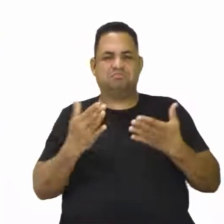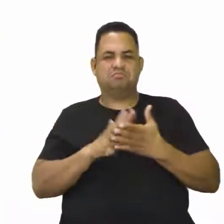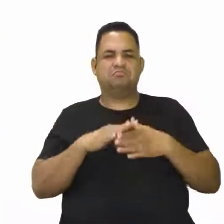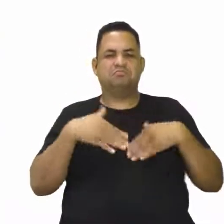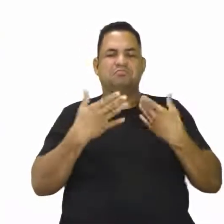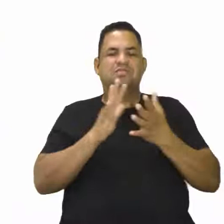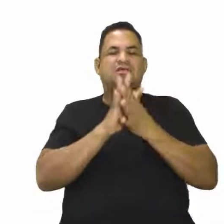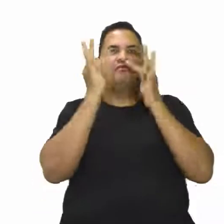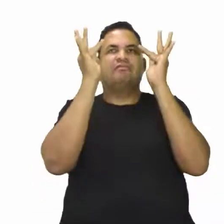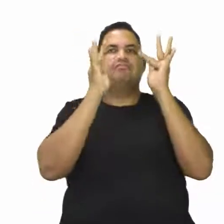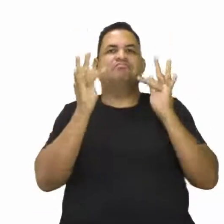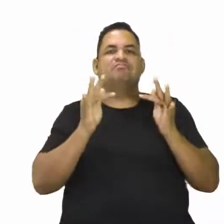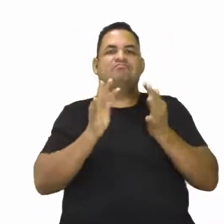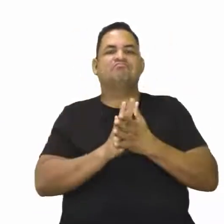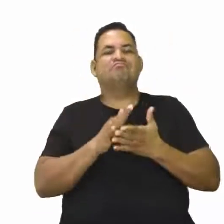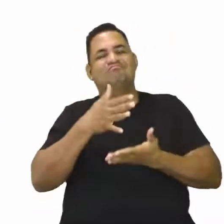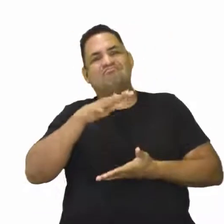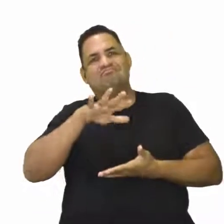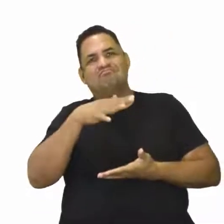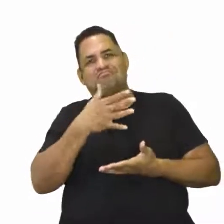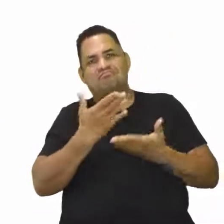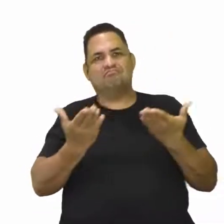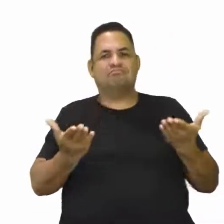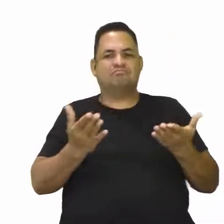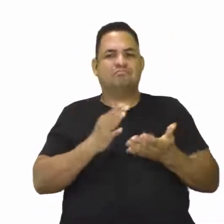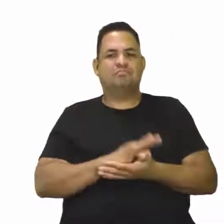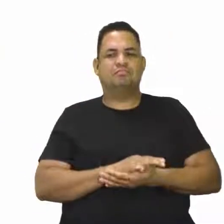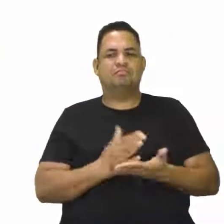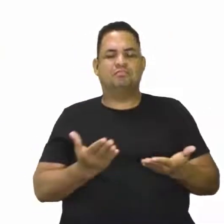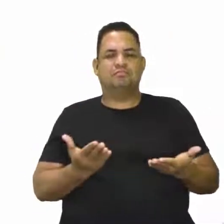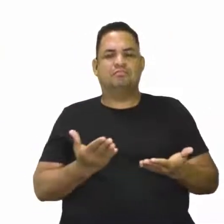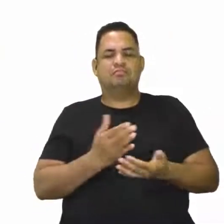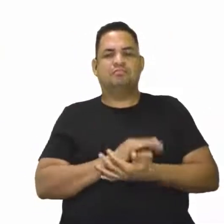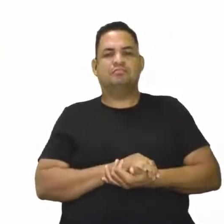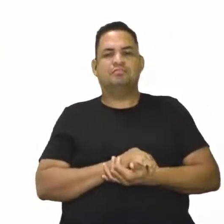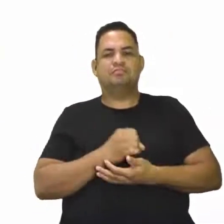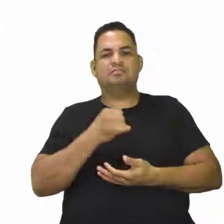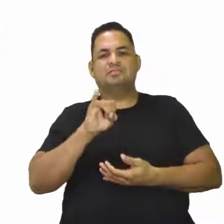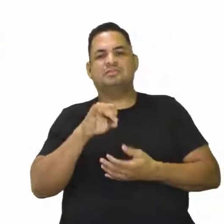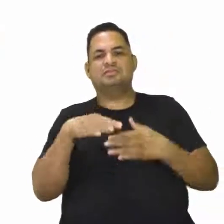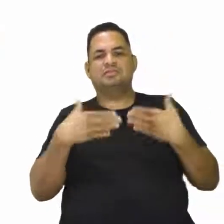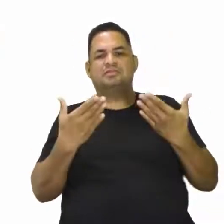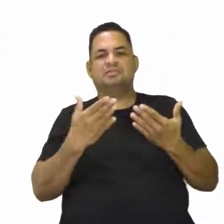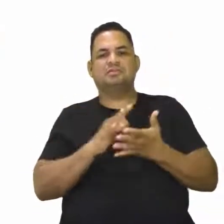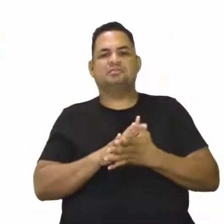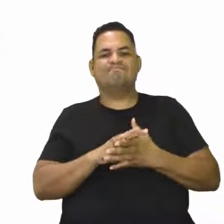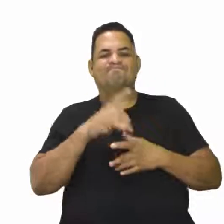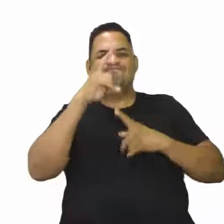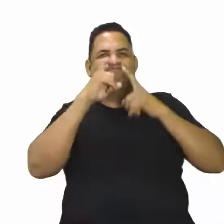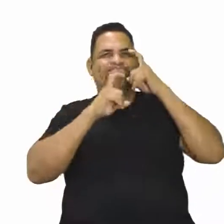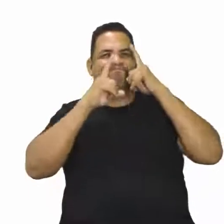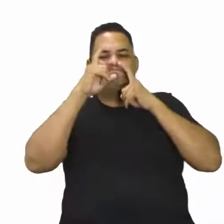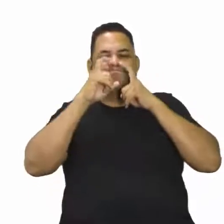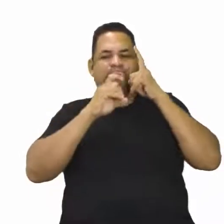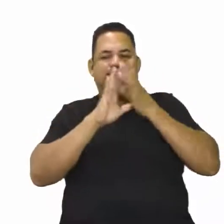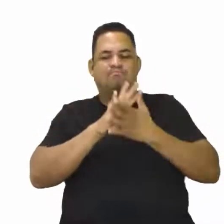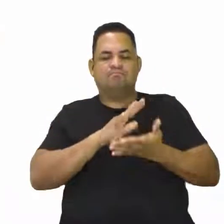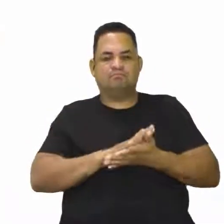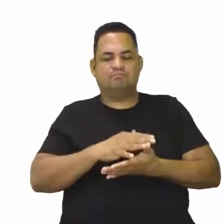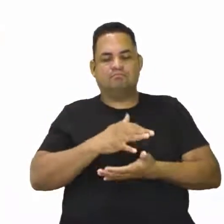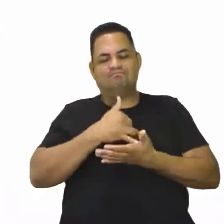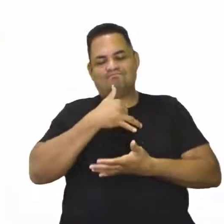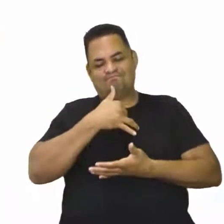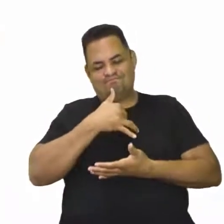está feliz, quando a gente está mais ou menos, que é o nosso assim. Então, são as expressões de tristeza e